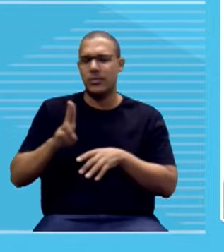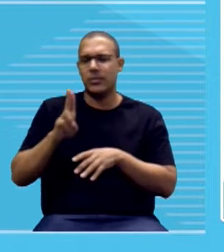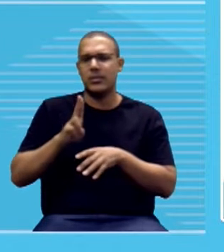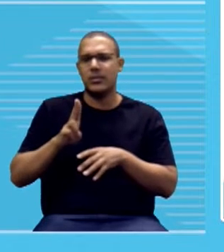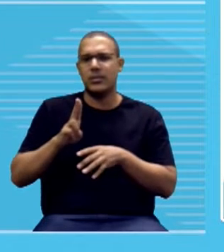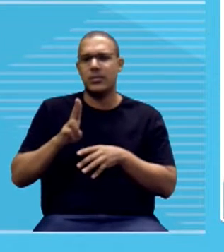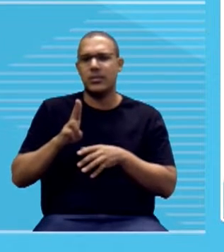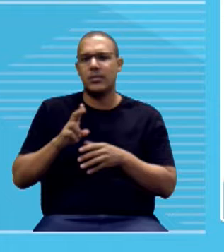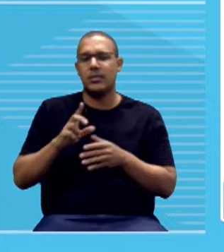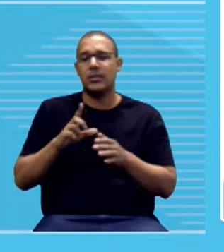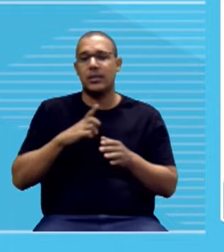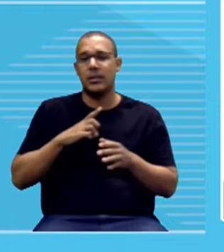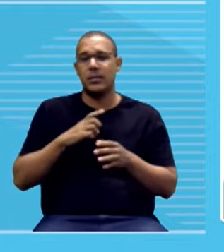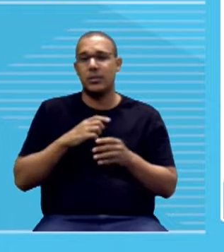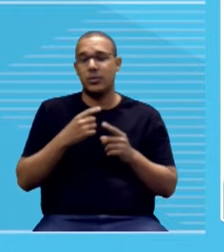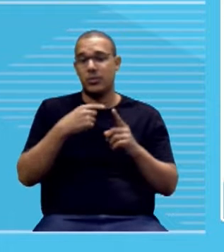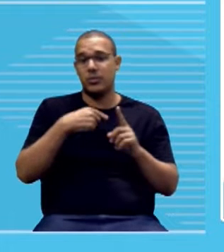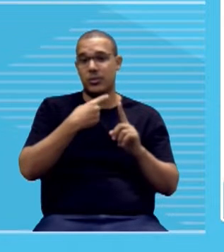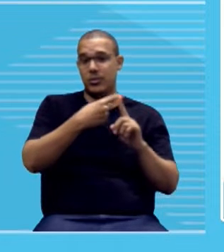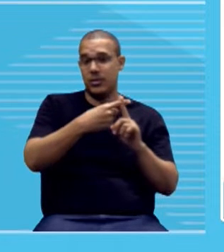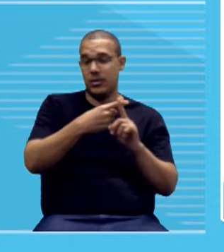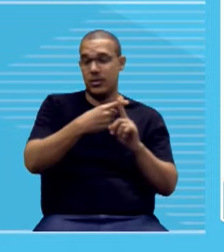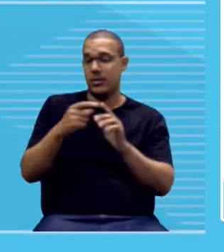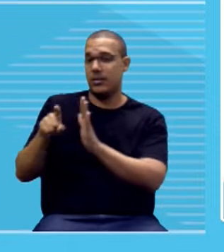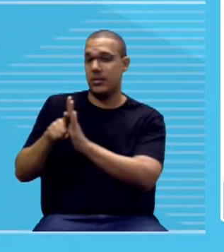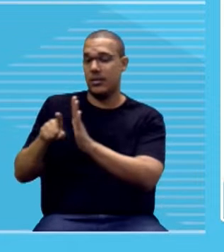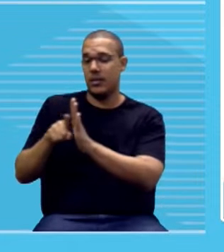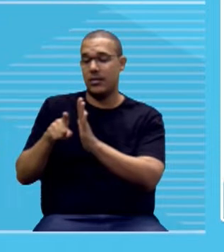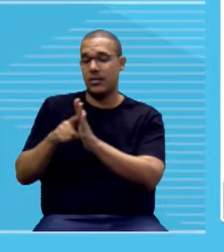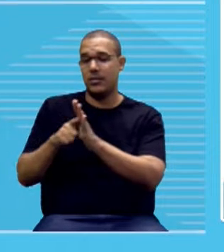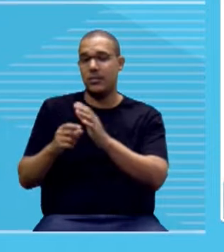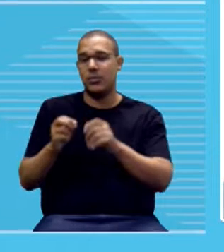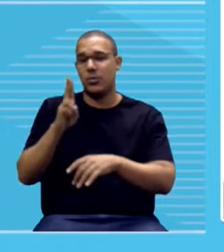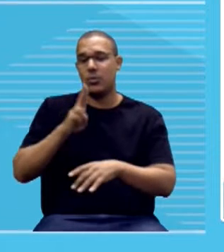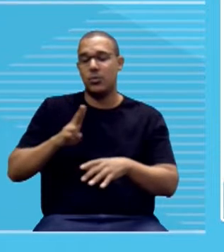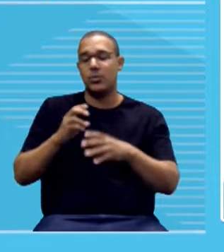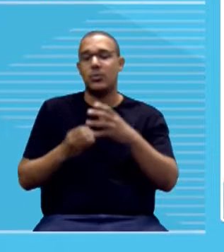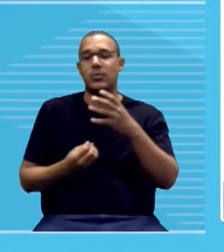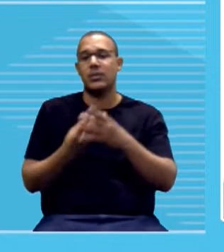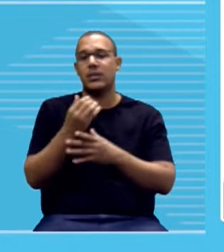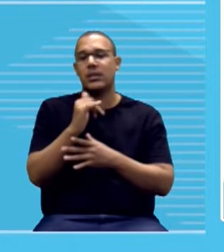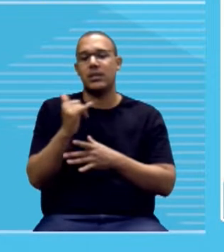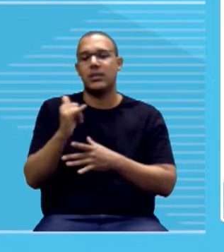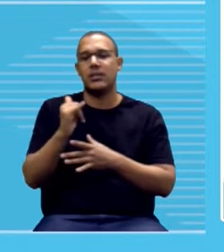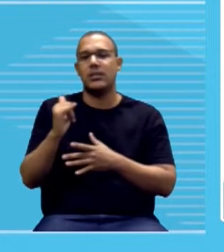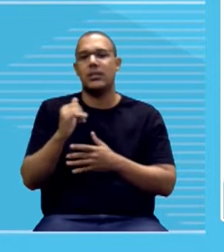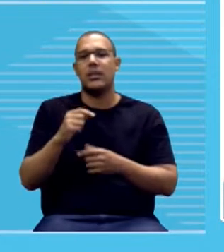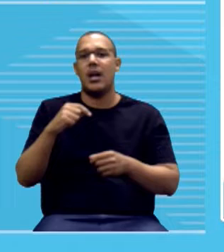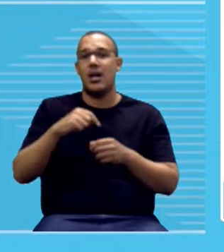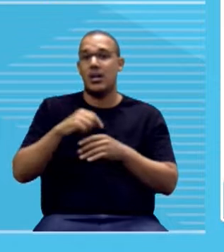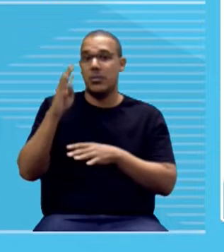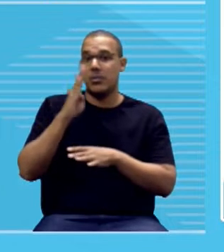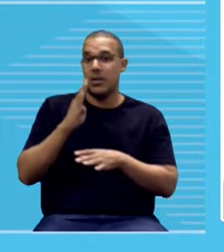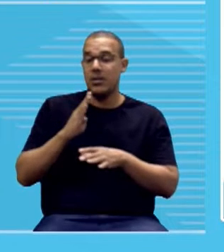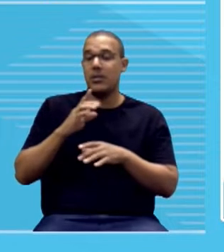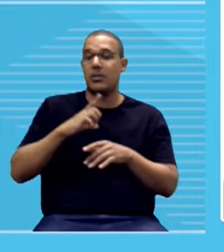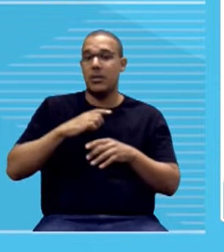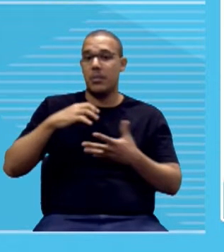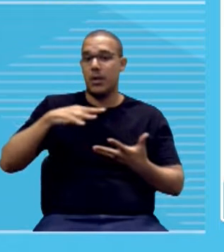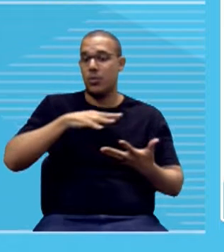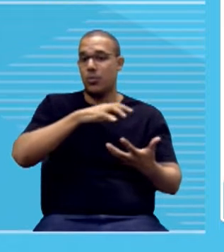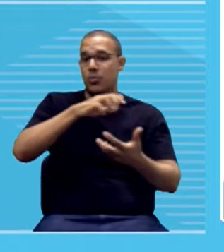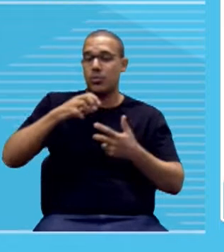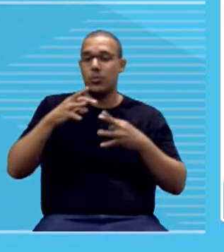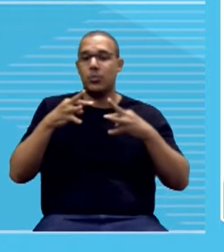e falar sobre os benefícios e malefícios de cada uma das produções de energia elétrica que a gente usa. Não só no Brasil, mas no mundo inteiro, tá